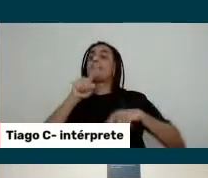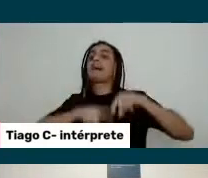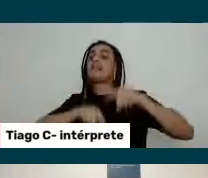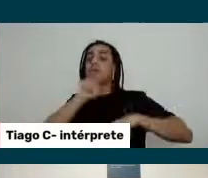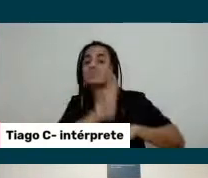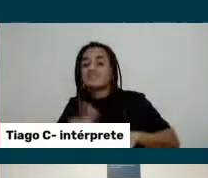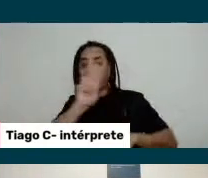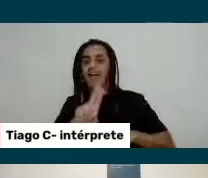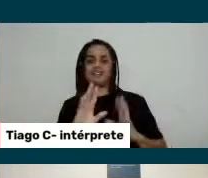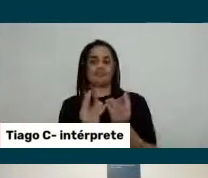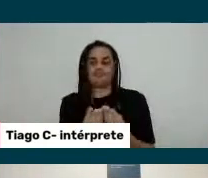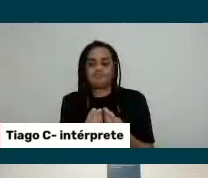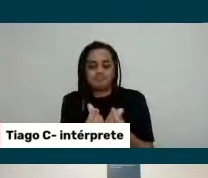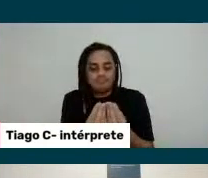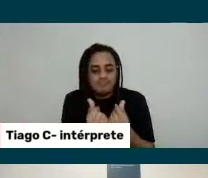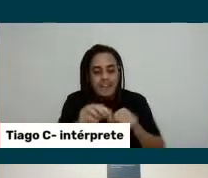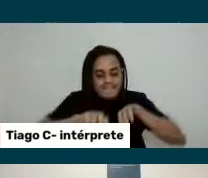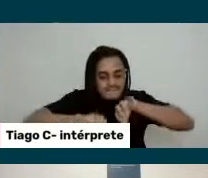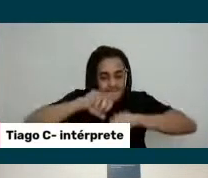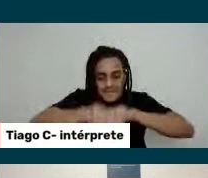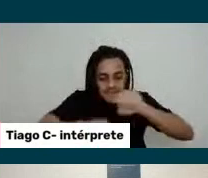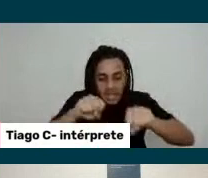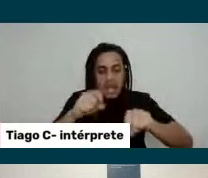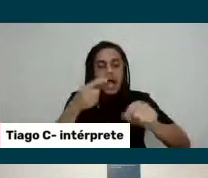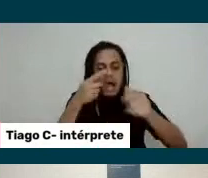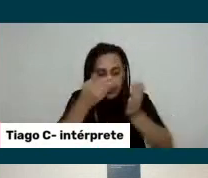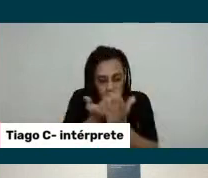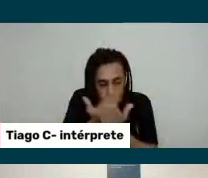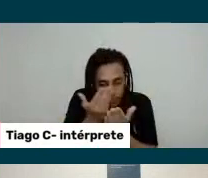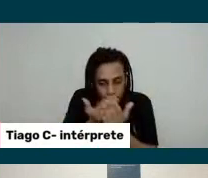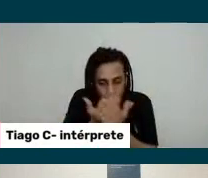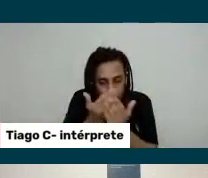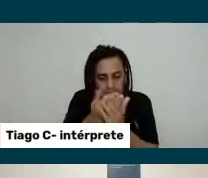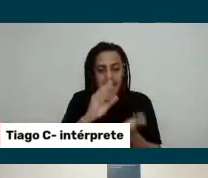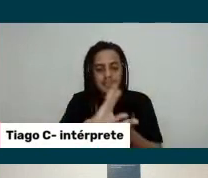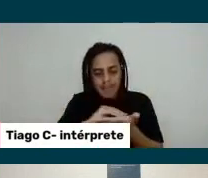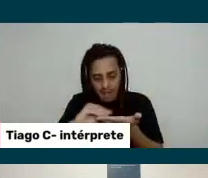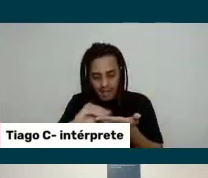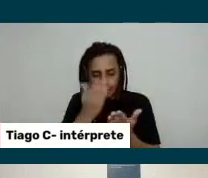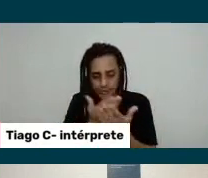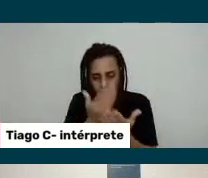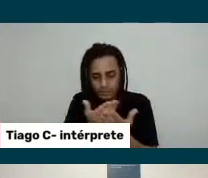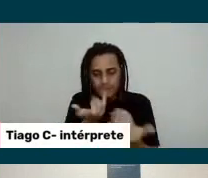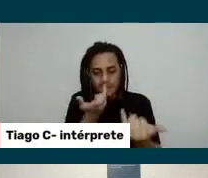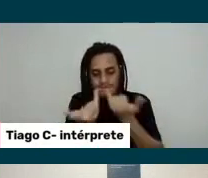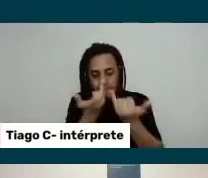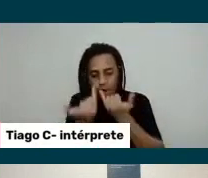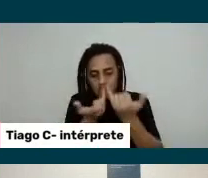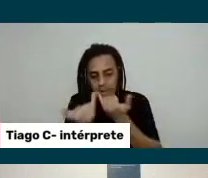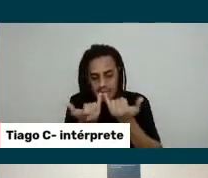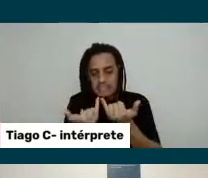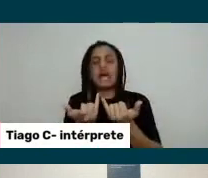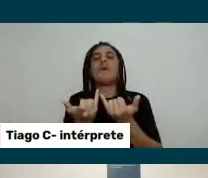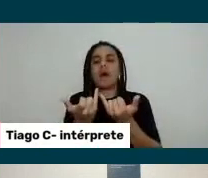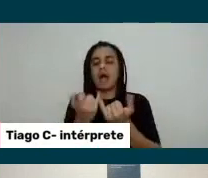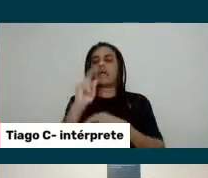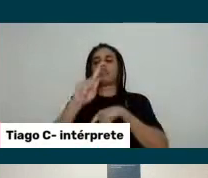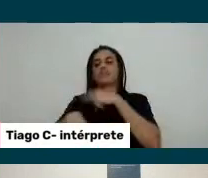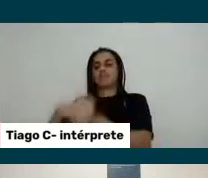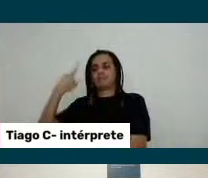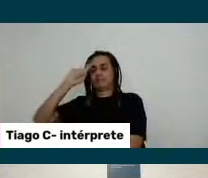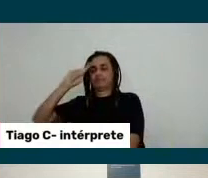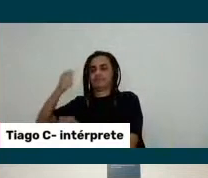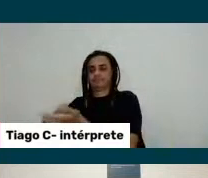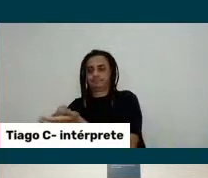um insumo para a tomada de decisão. Então, as informações que a gente gera a partir dos dados, elas